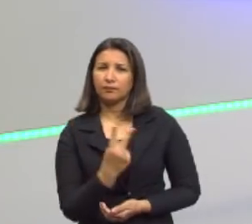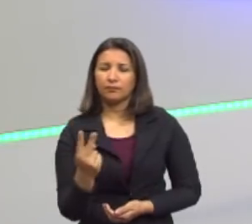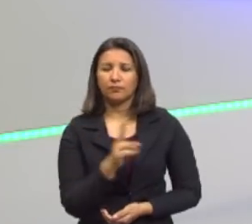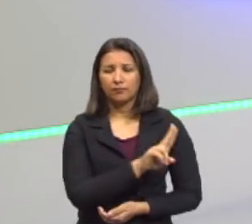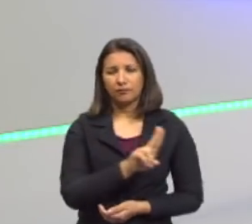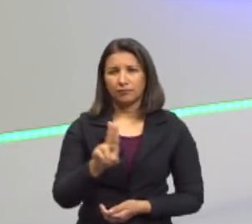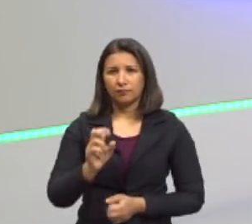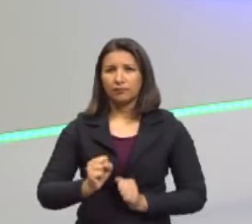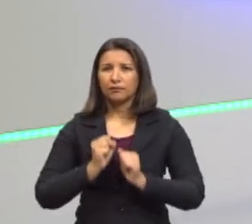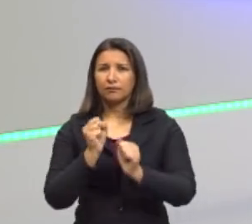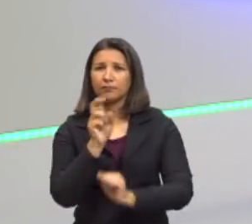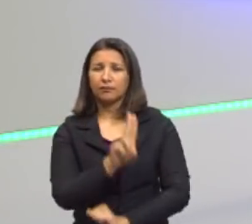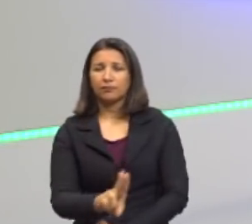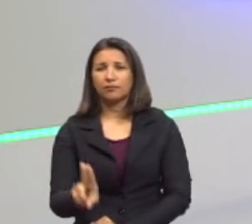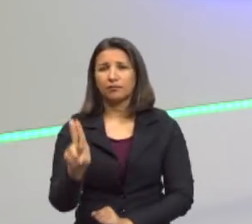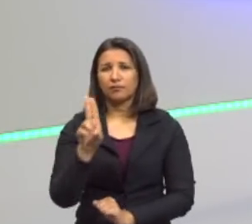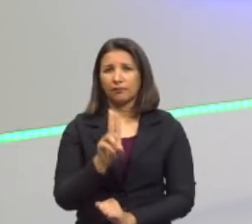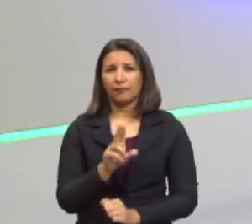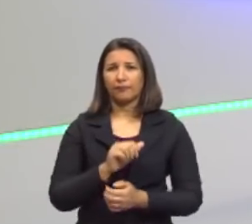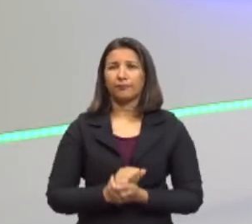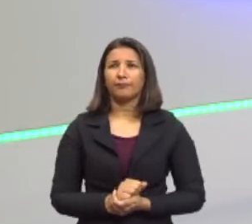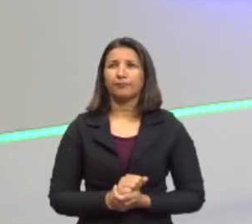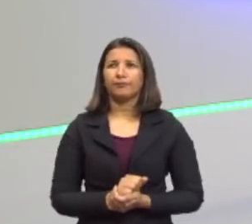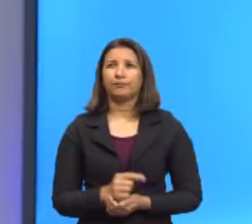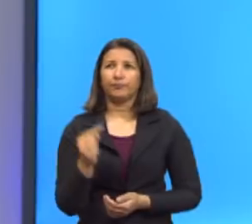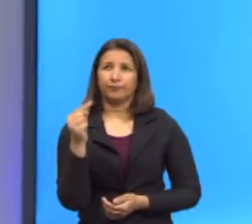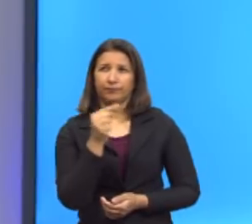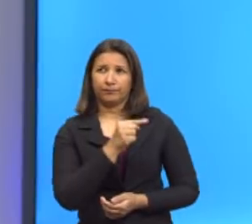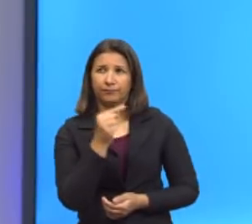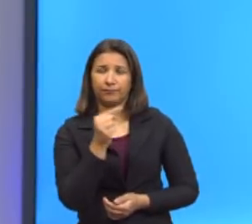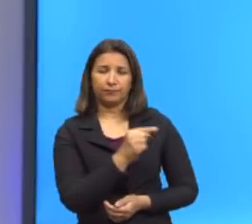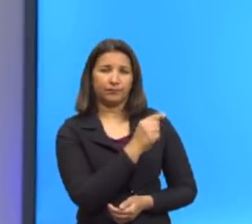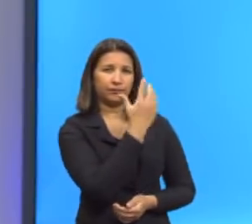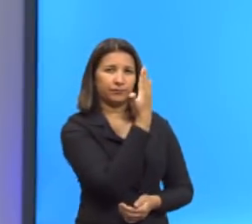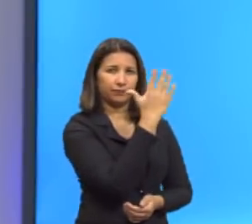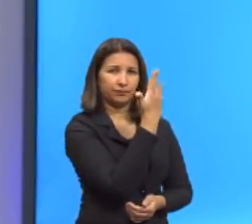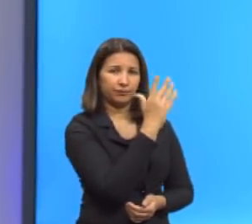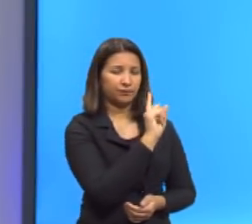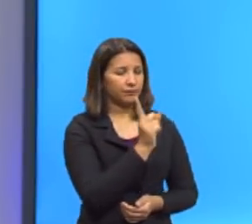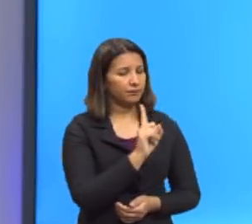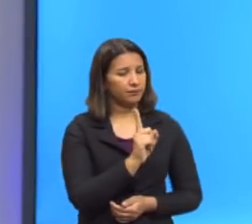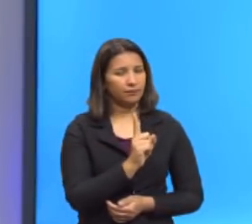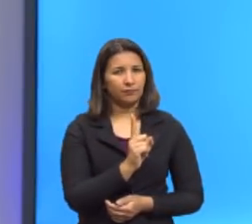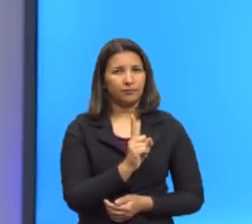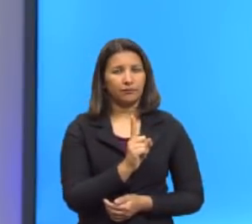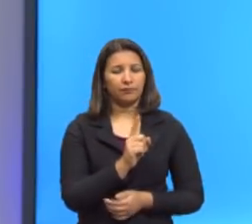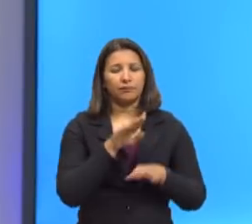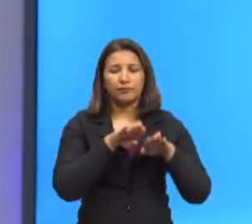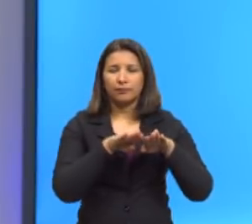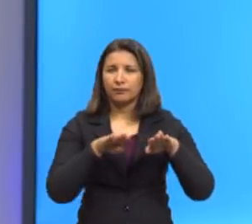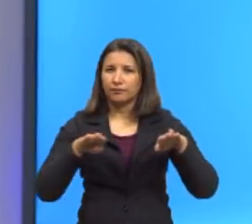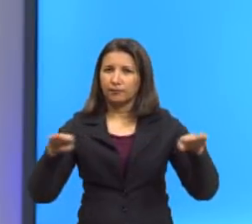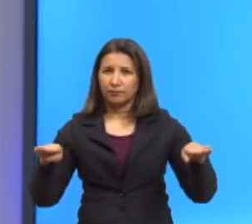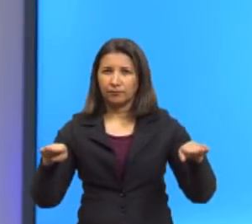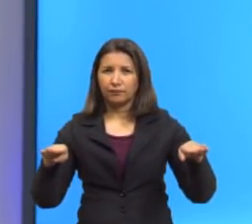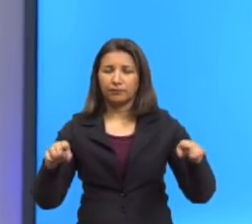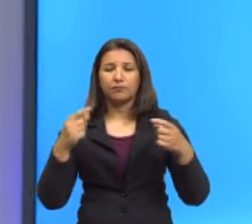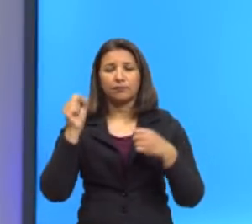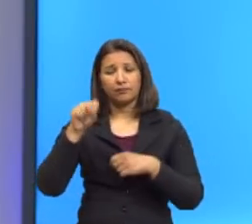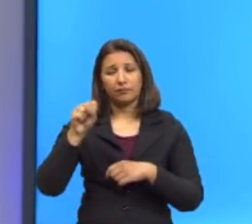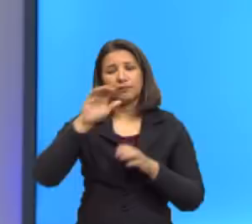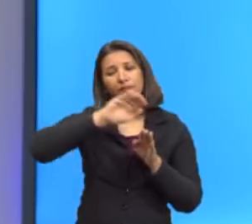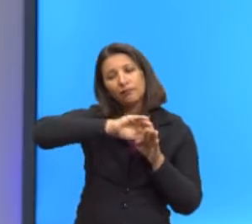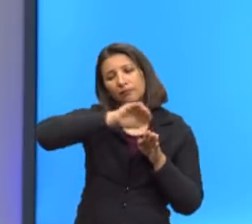servem. Certo? Aqui é um espelho que não é plano, um espelho, né, côncavo,